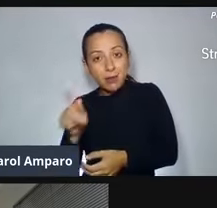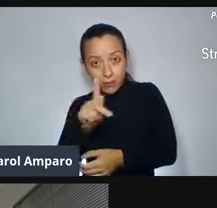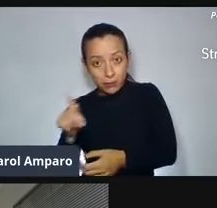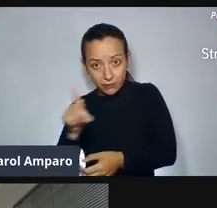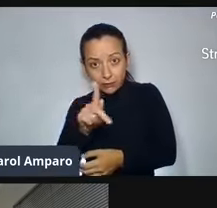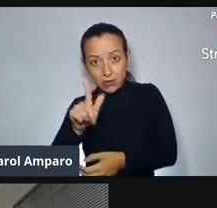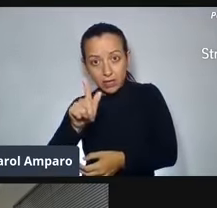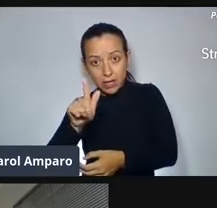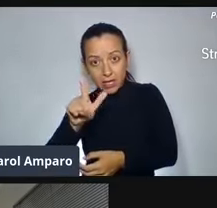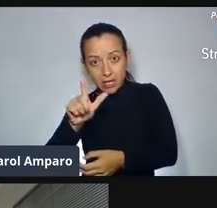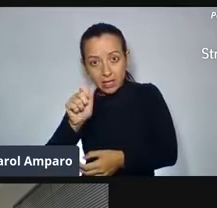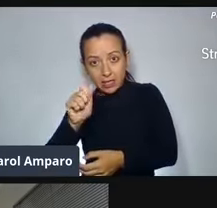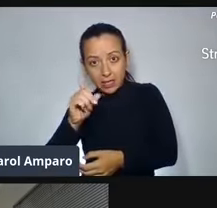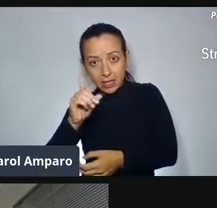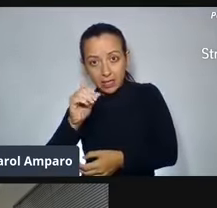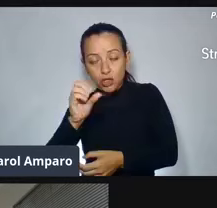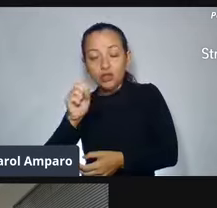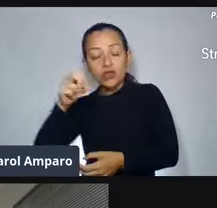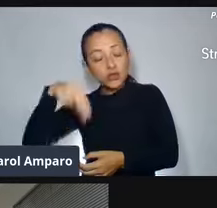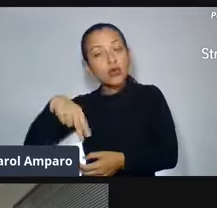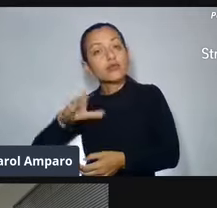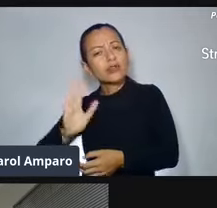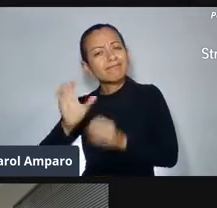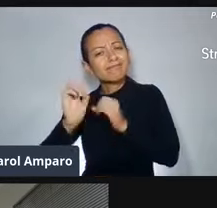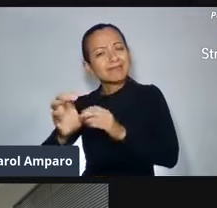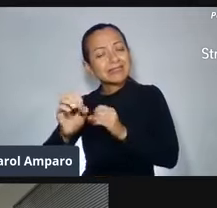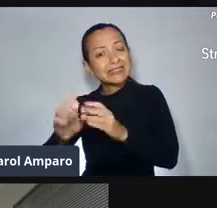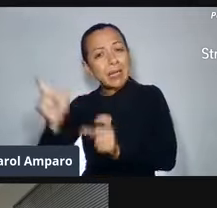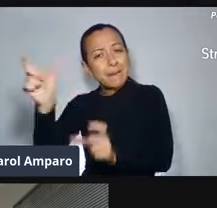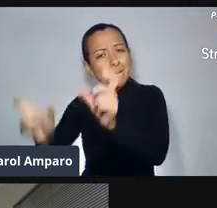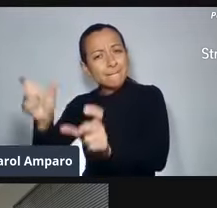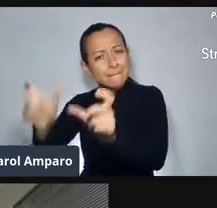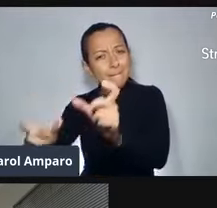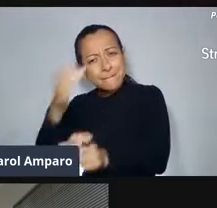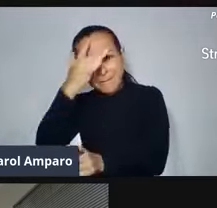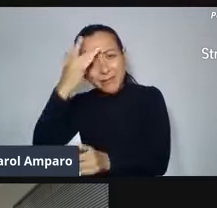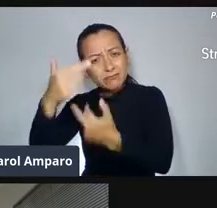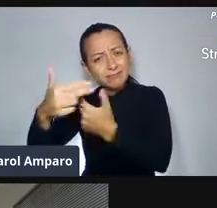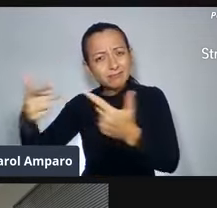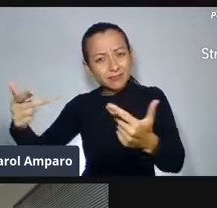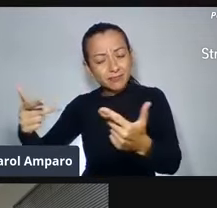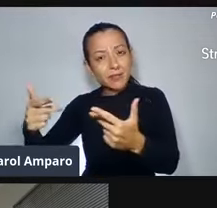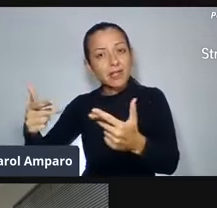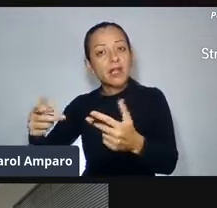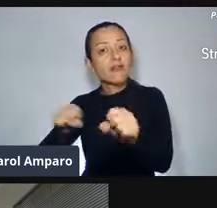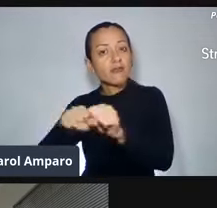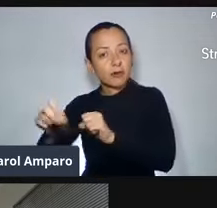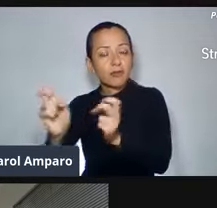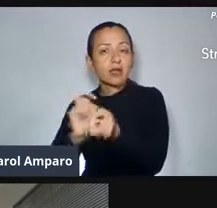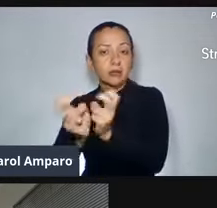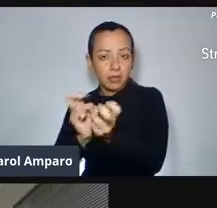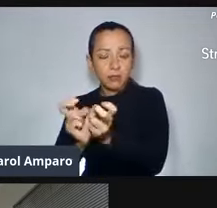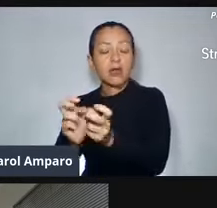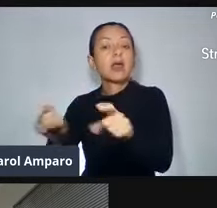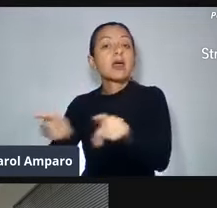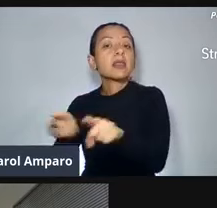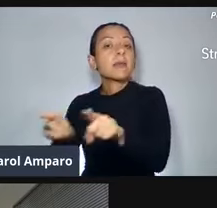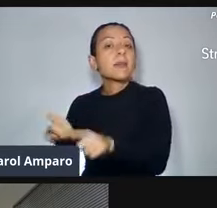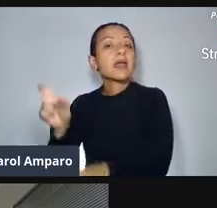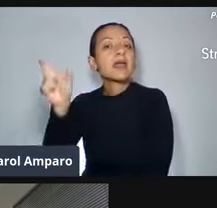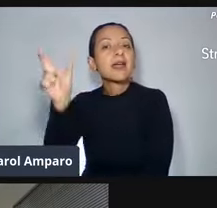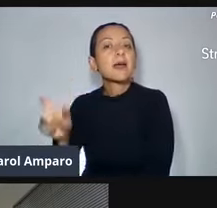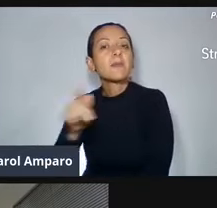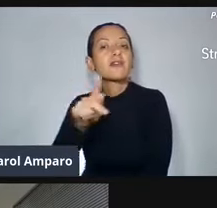educadores, entre eles nosso querido amigo contramestre Vinícius, que já palestrou aqui conosco, e